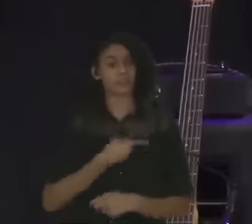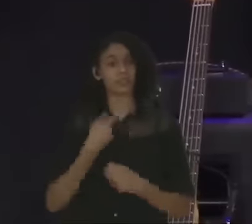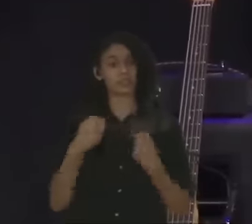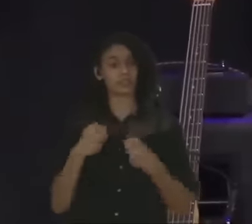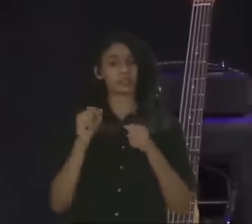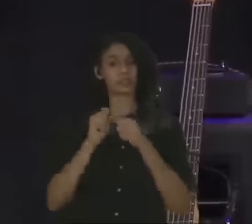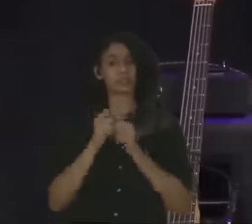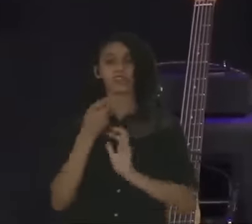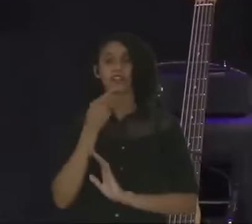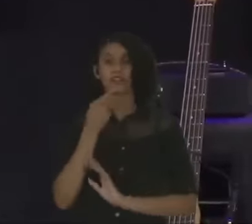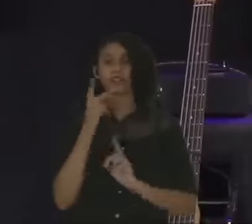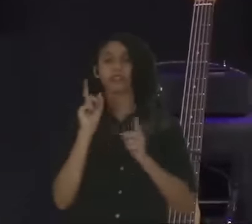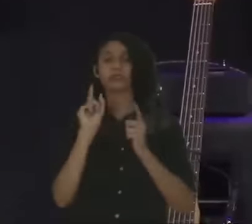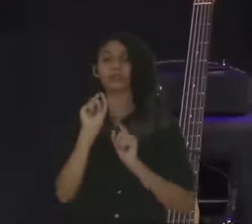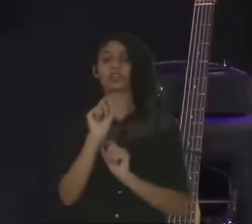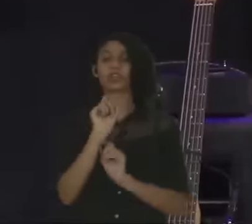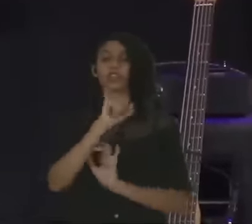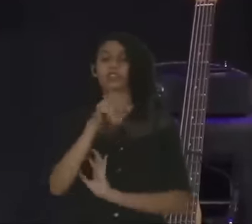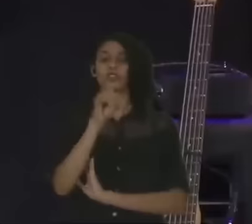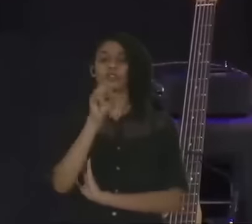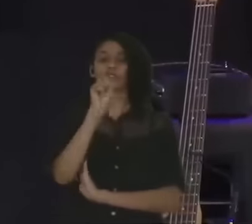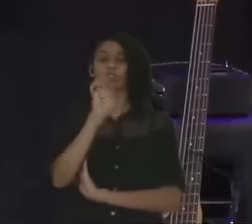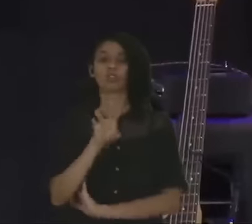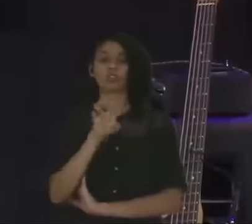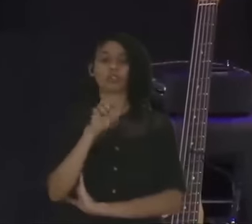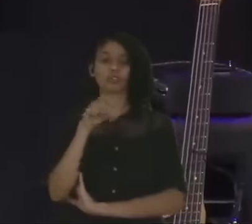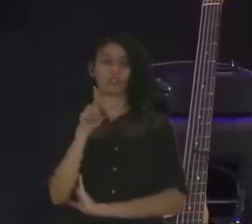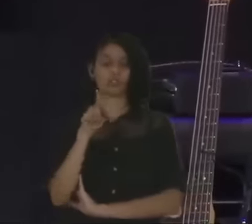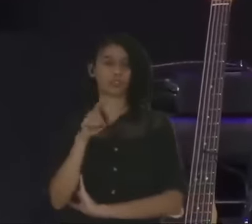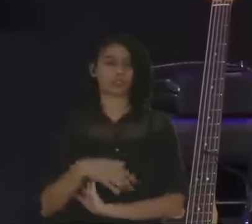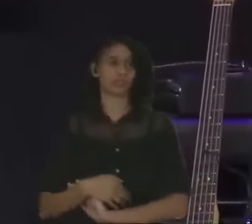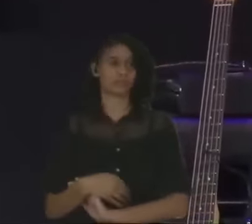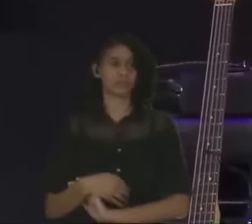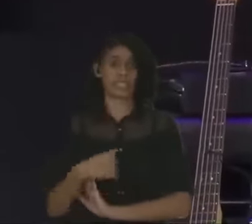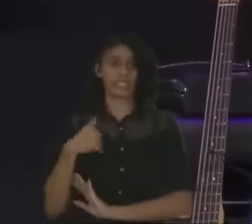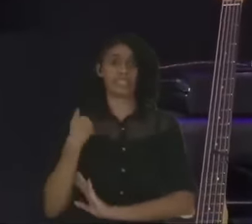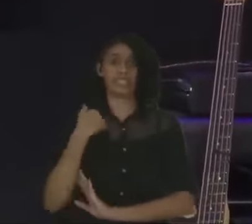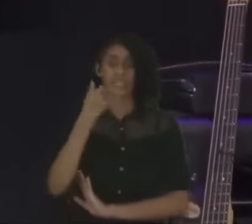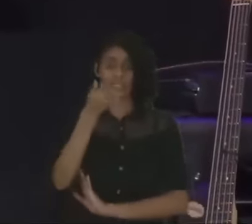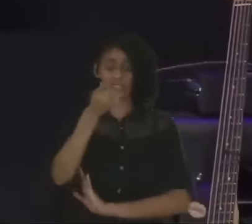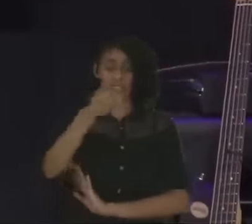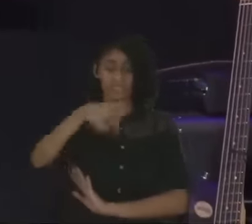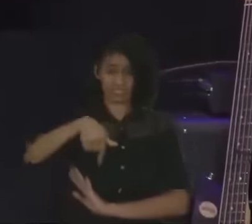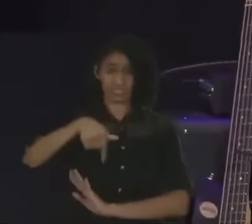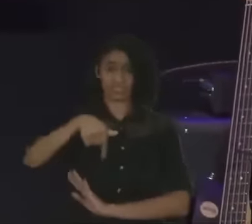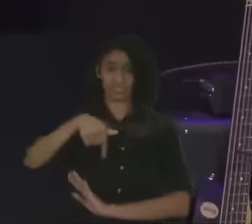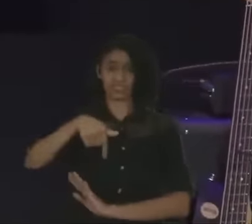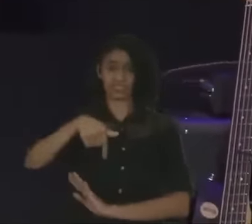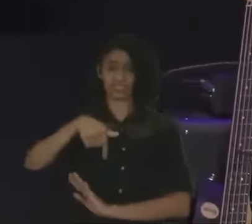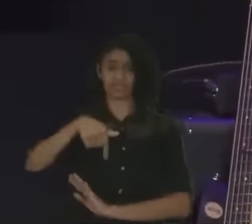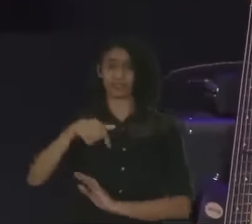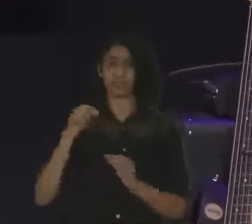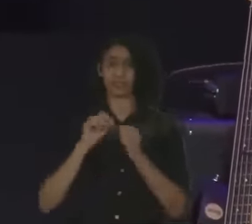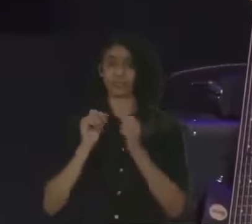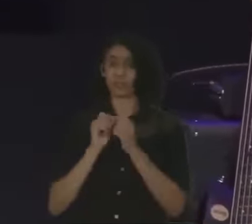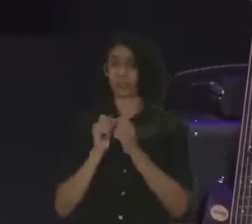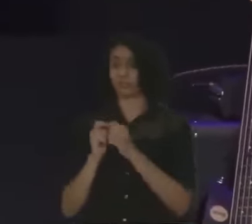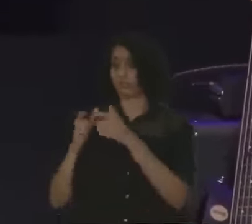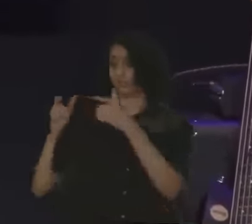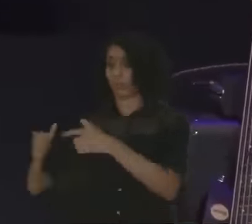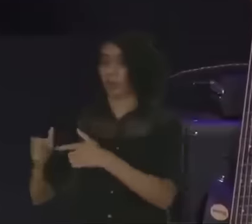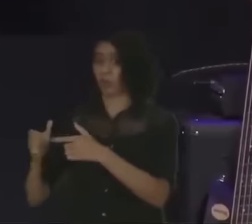de José que com 17 anos foi tirado do seu pai e jogado dentro do poço meu filho cai num poço já é ruim